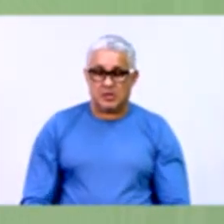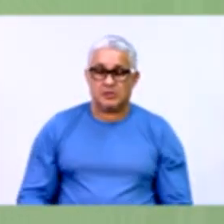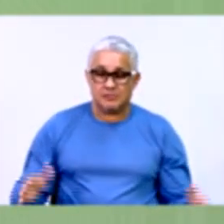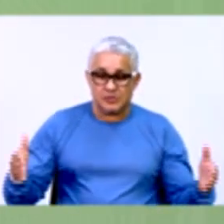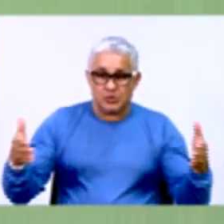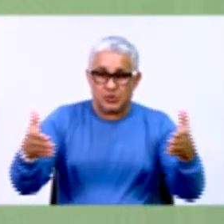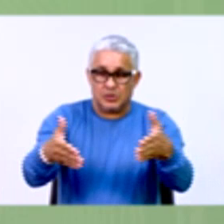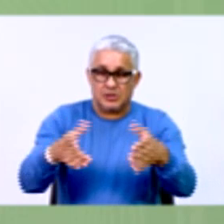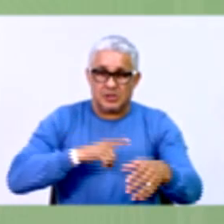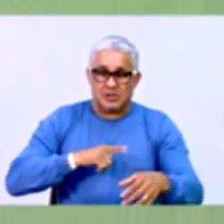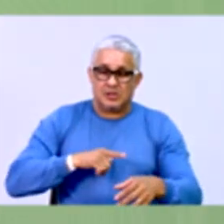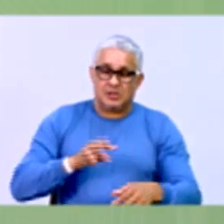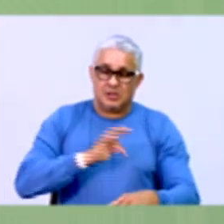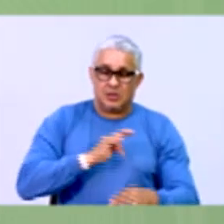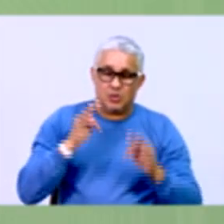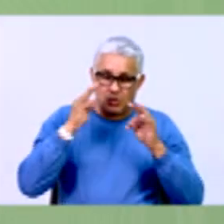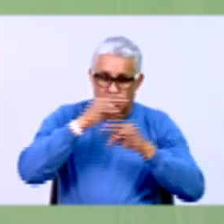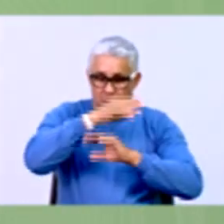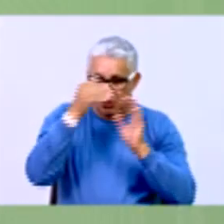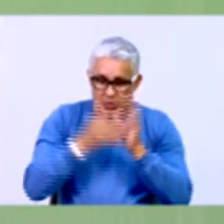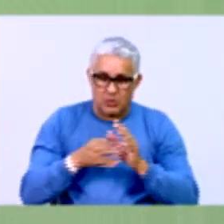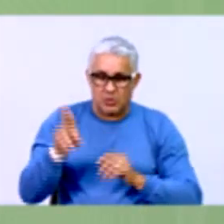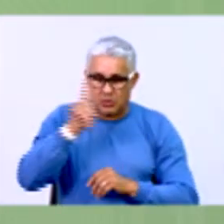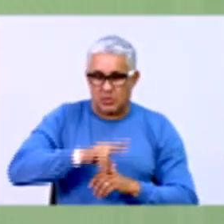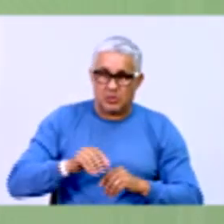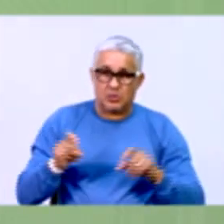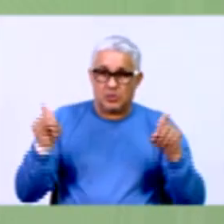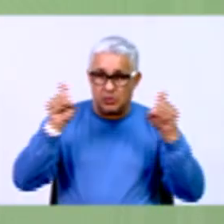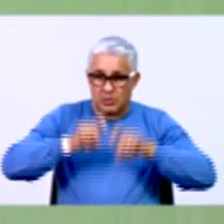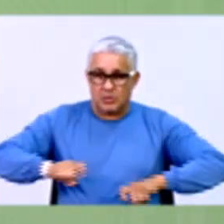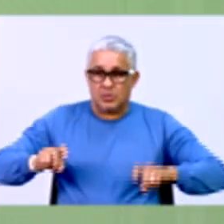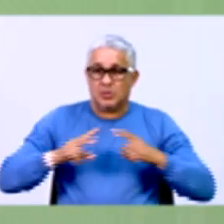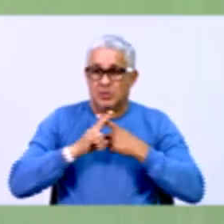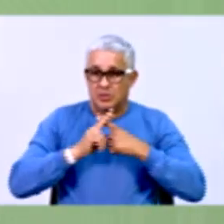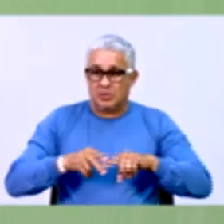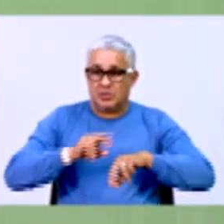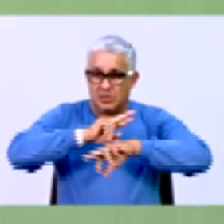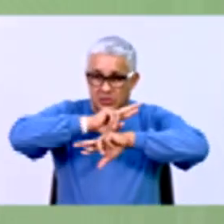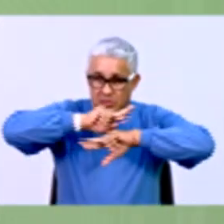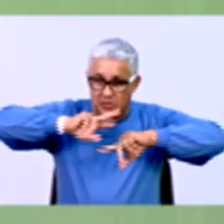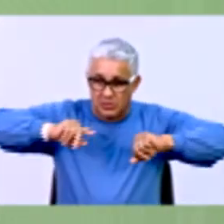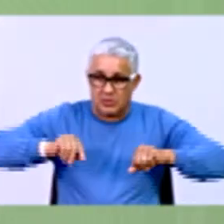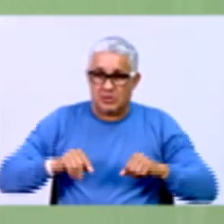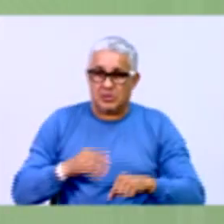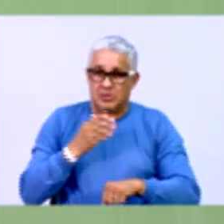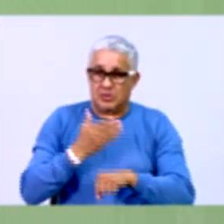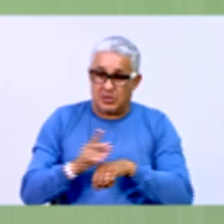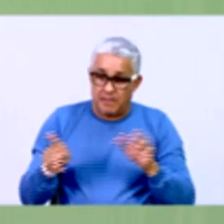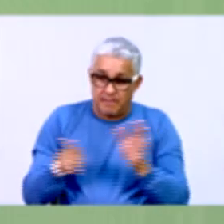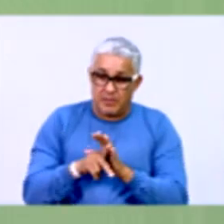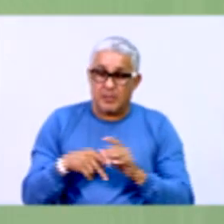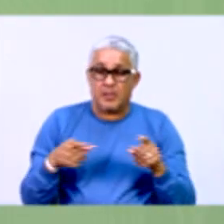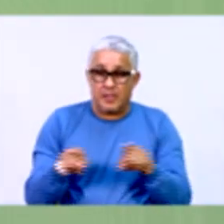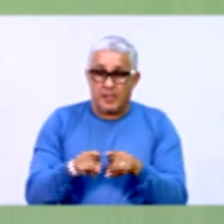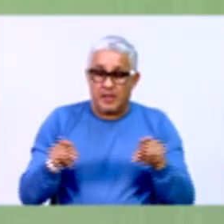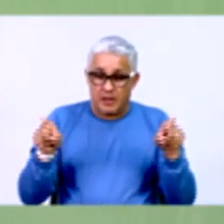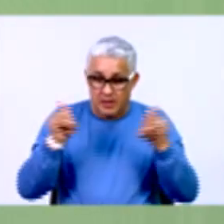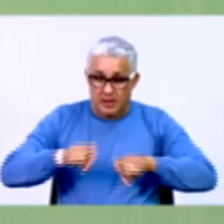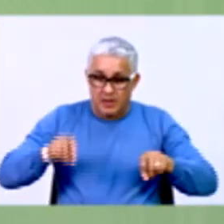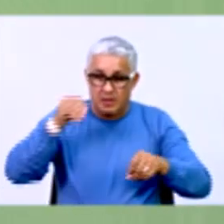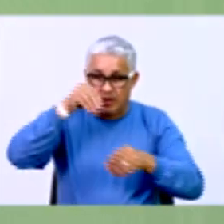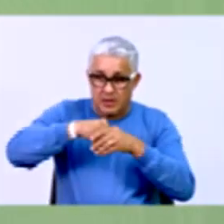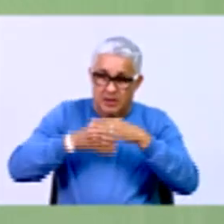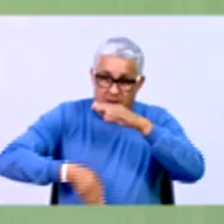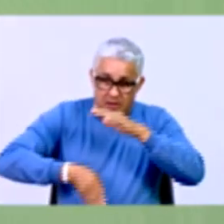utilizam o computador como uma ferramenta para testar a si próprio e também testar a entrada